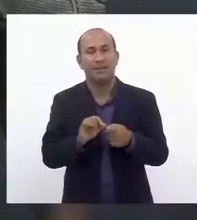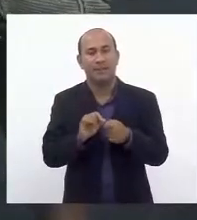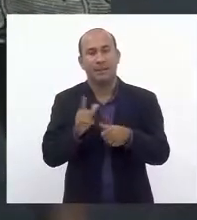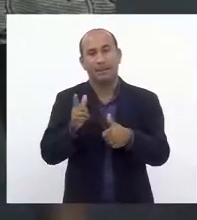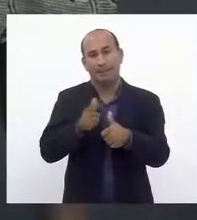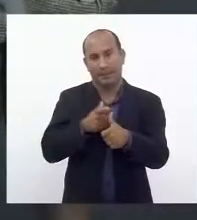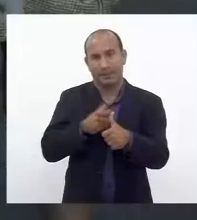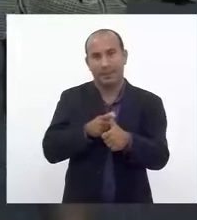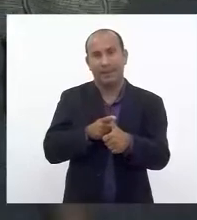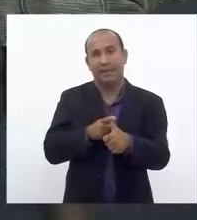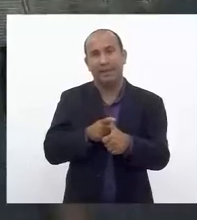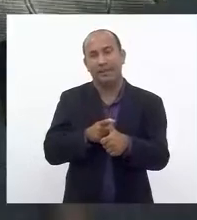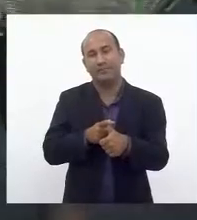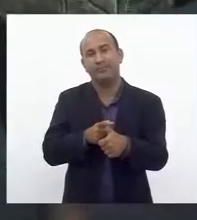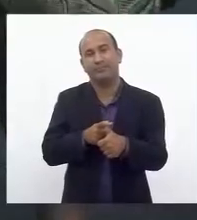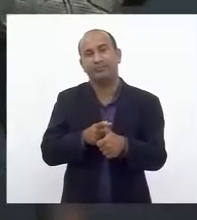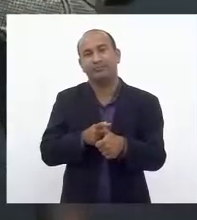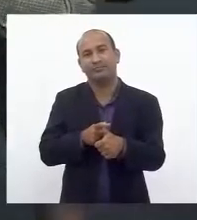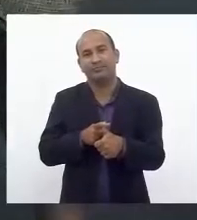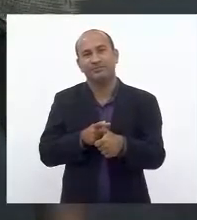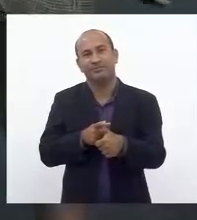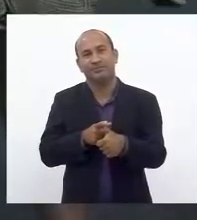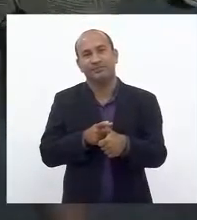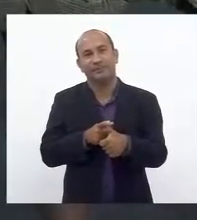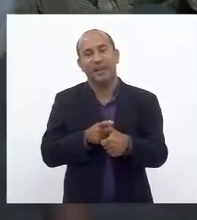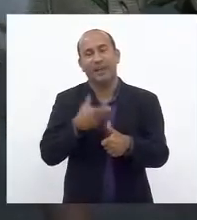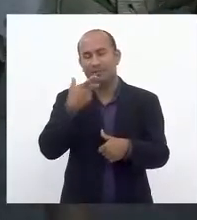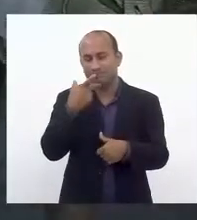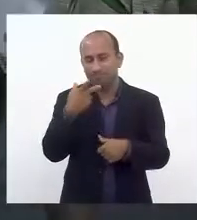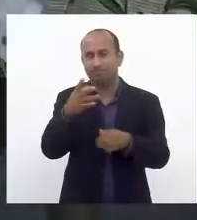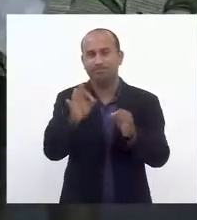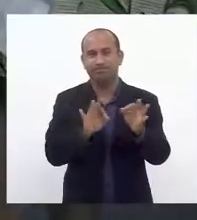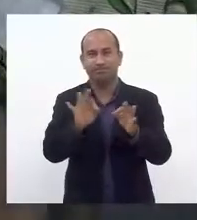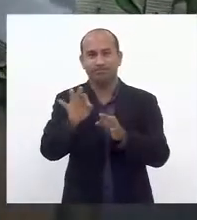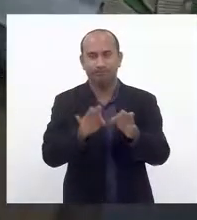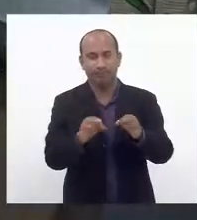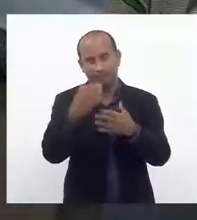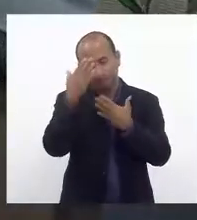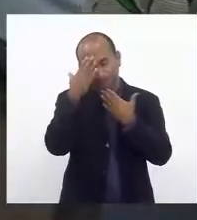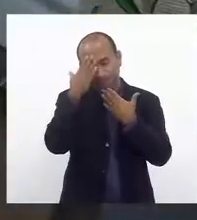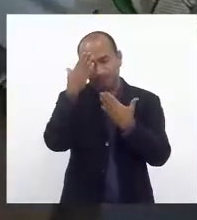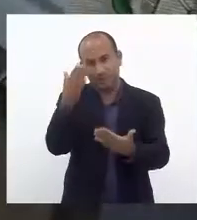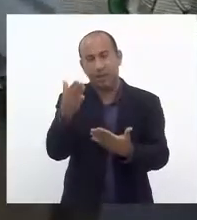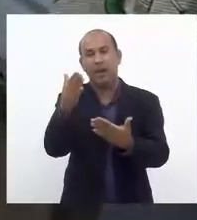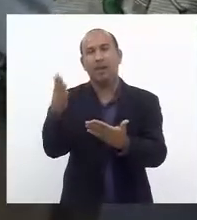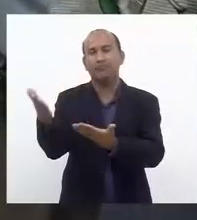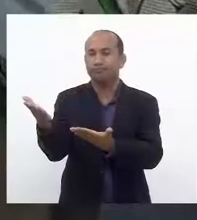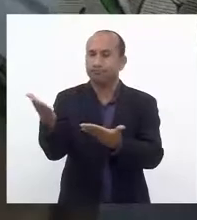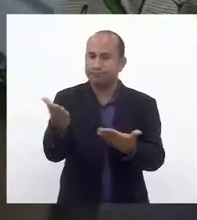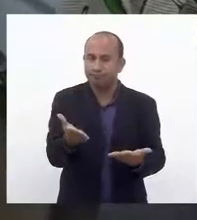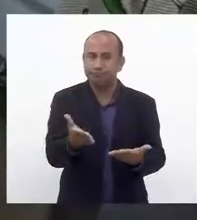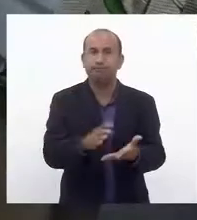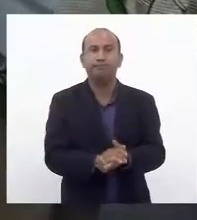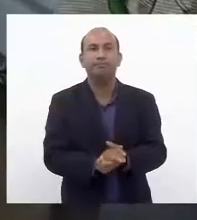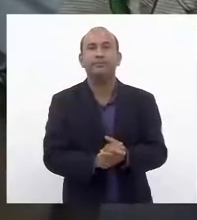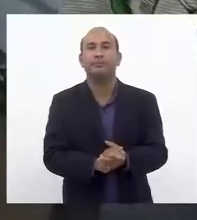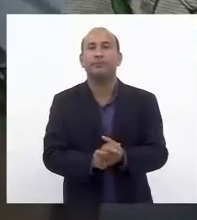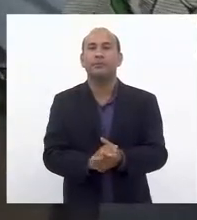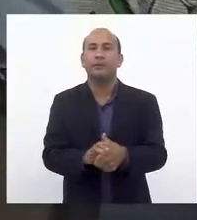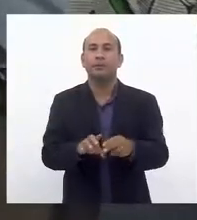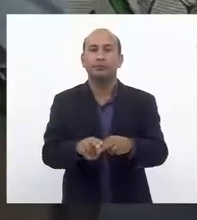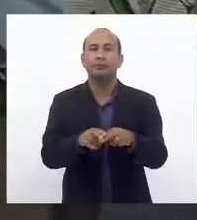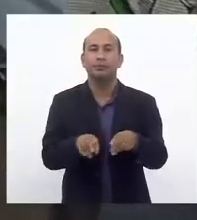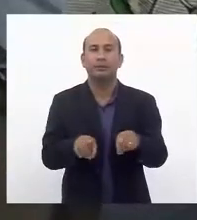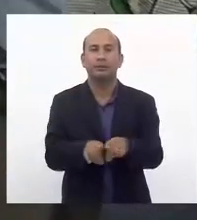primeiro, né, referência a esse projeto. Muito obrigada pela proposição e também